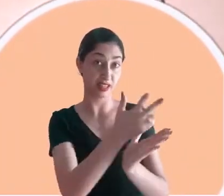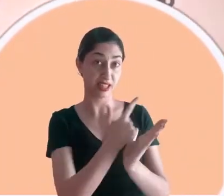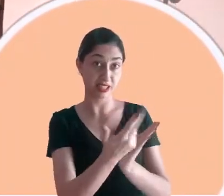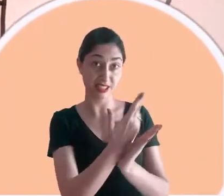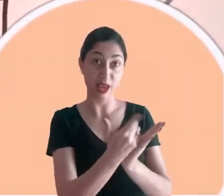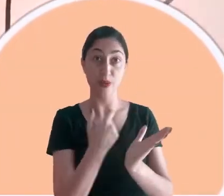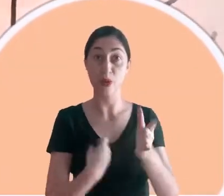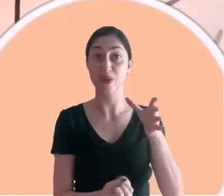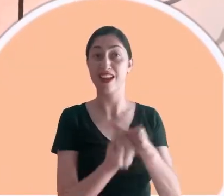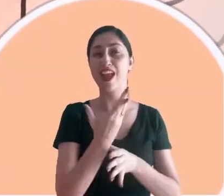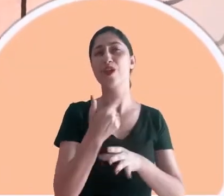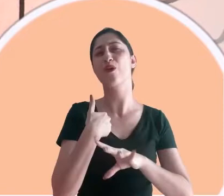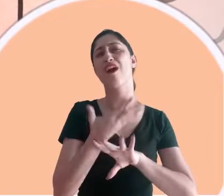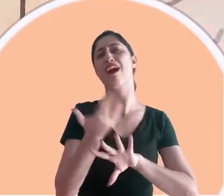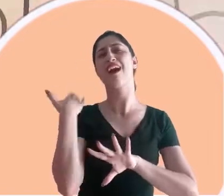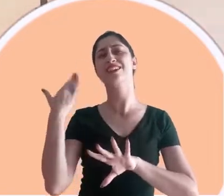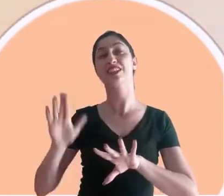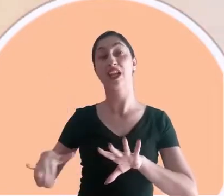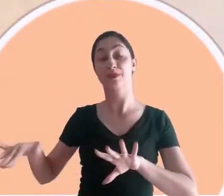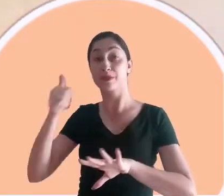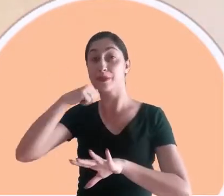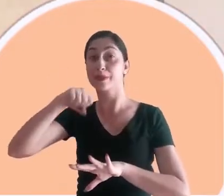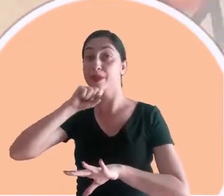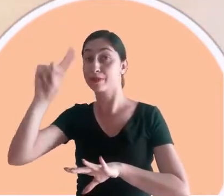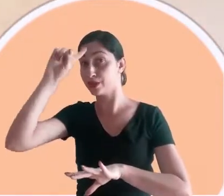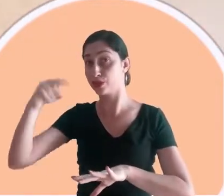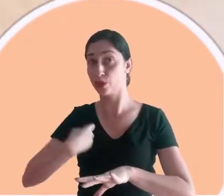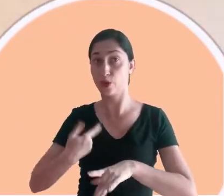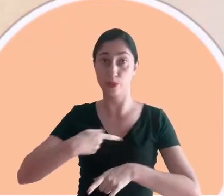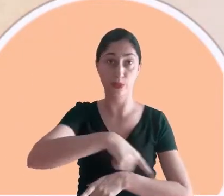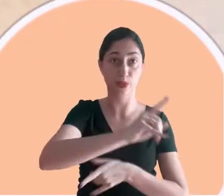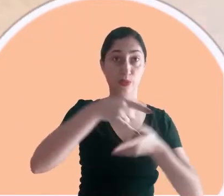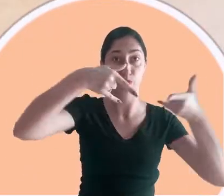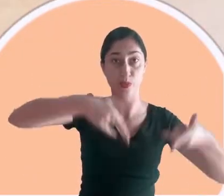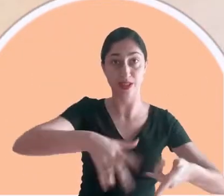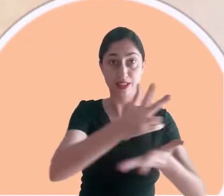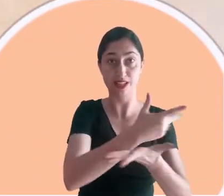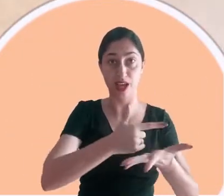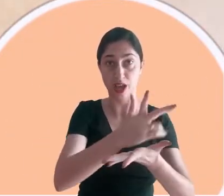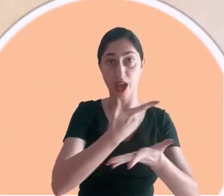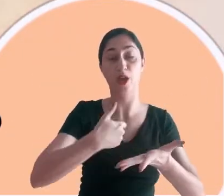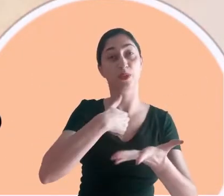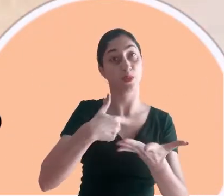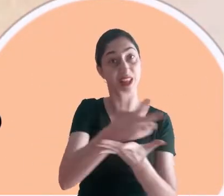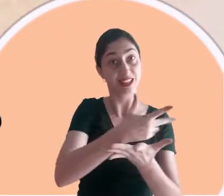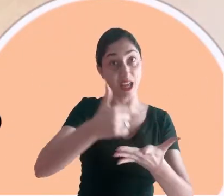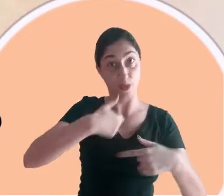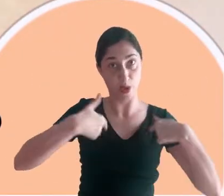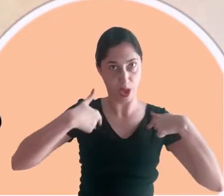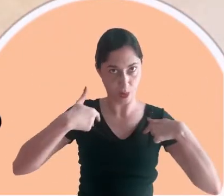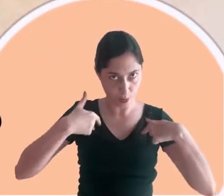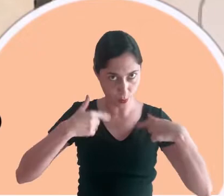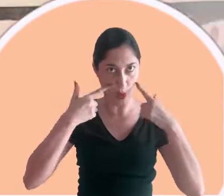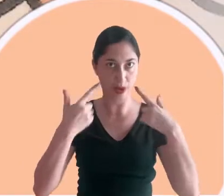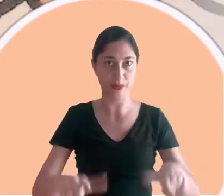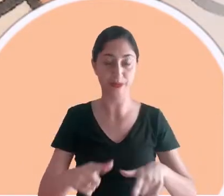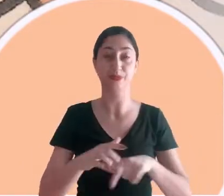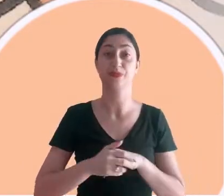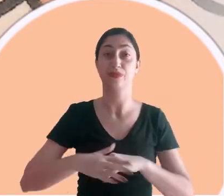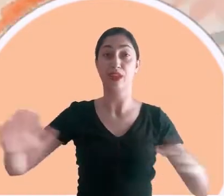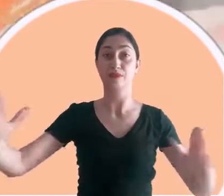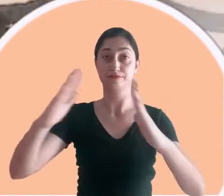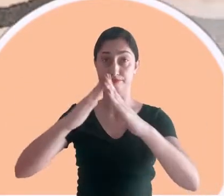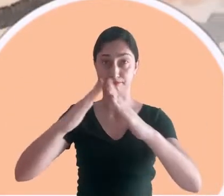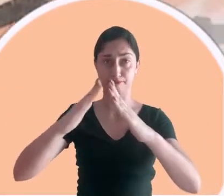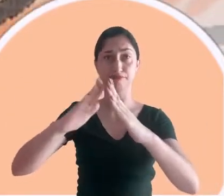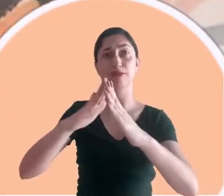É um desenho que eu fiz quando eu era pequena. Minha mãe me disse pra ir pro quarto desenhar, então eu subi e me desenhei no quarto desenhando um desenho. No teto da